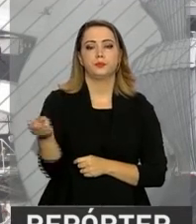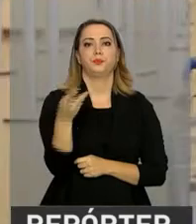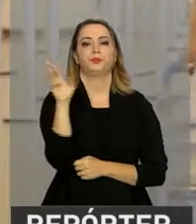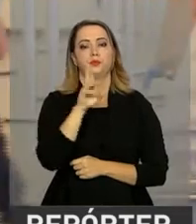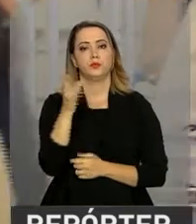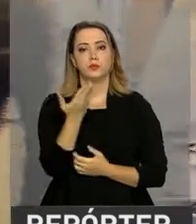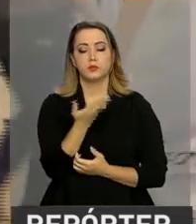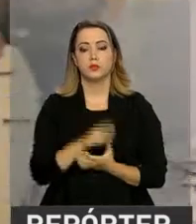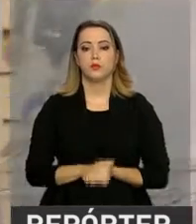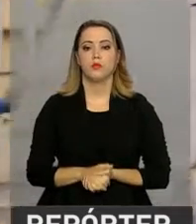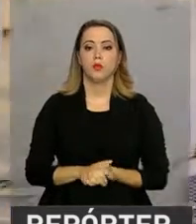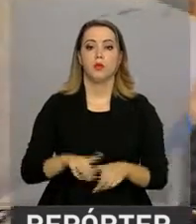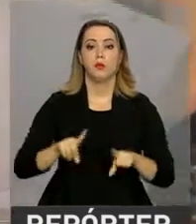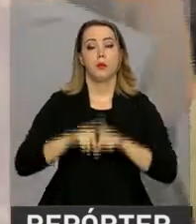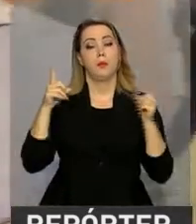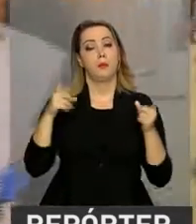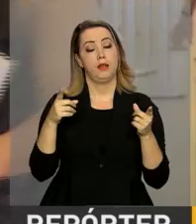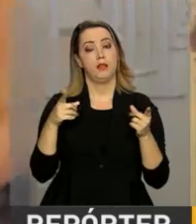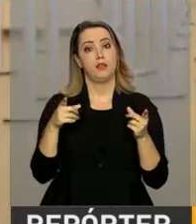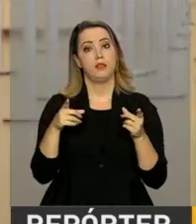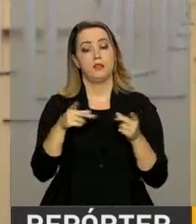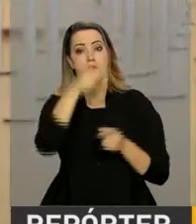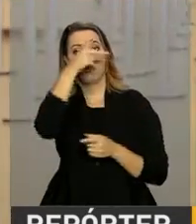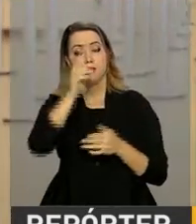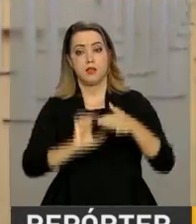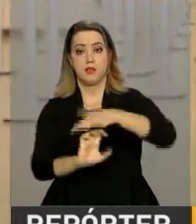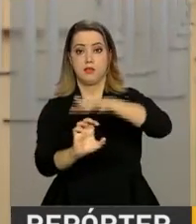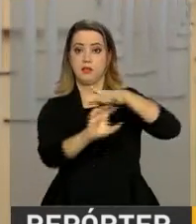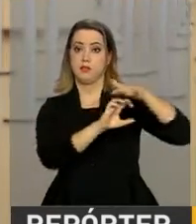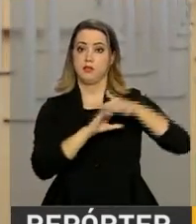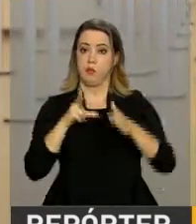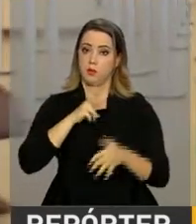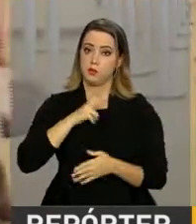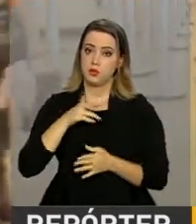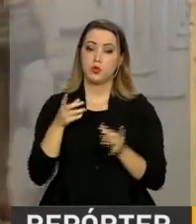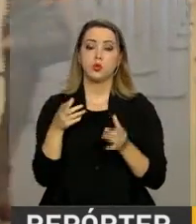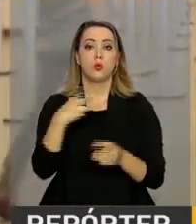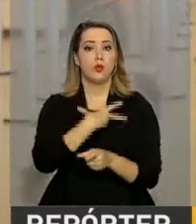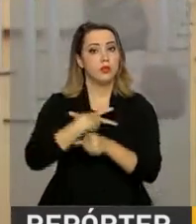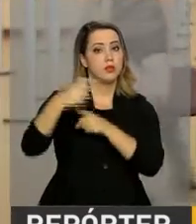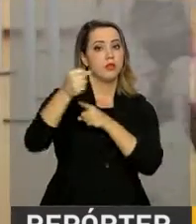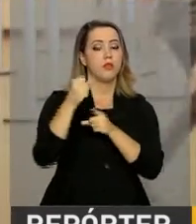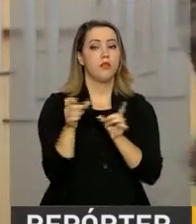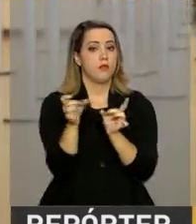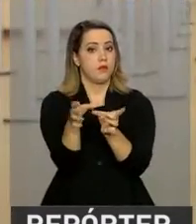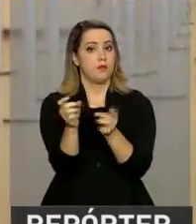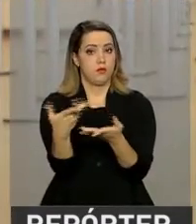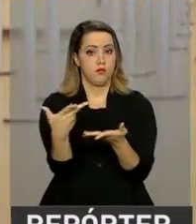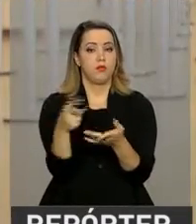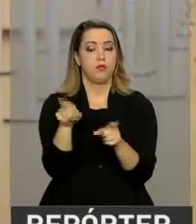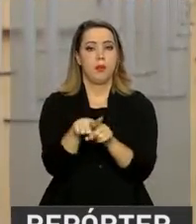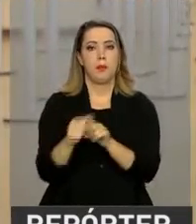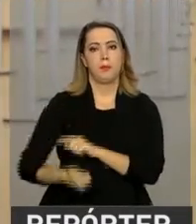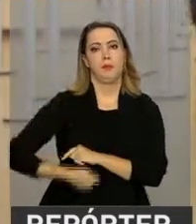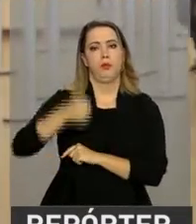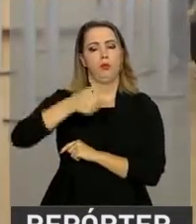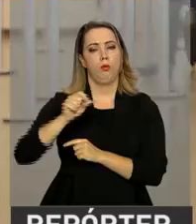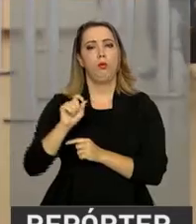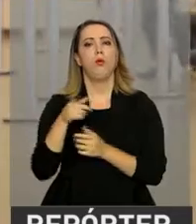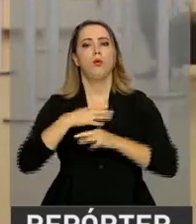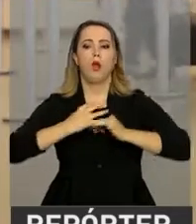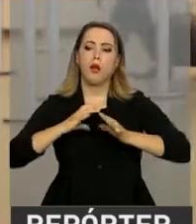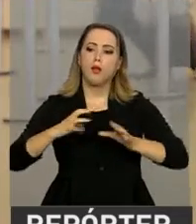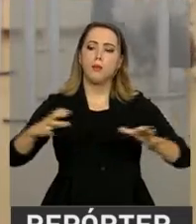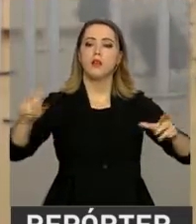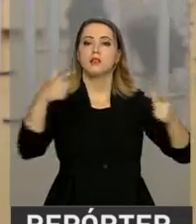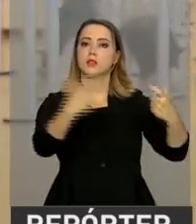R$ 360 milhões. Em contrapartida, as empresas que vencerem o leilão deverão investir em melhorias nos aeroportos, como na ampliação